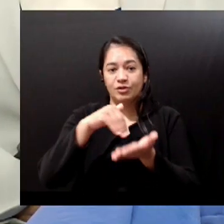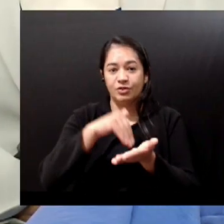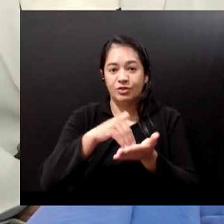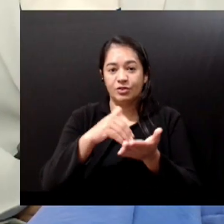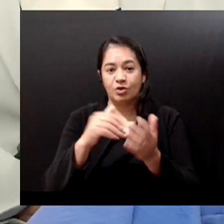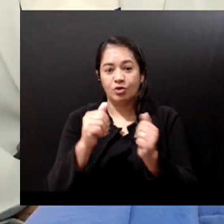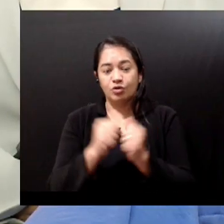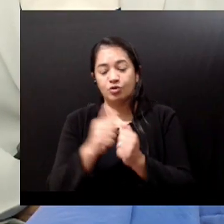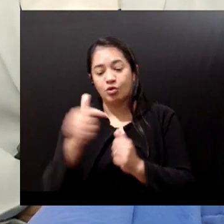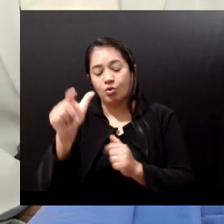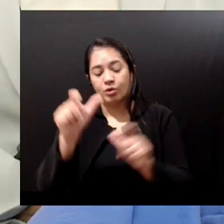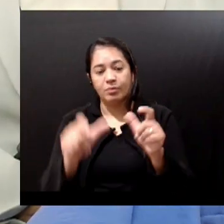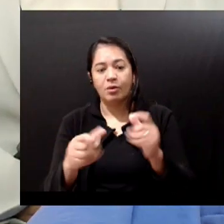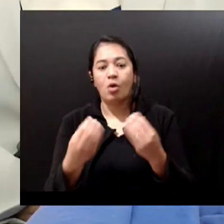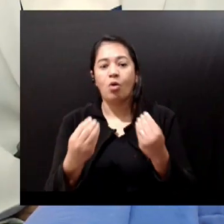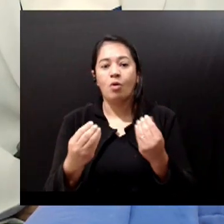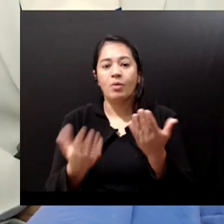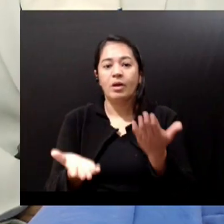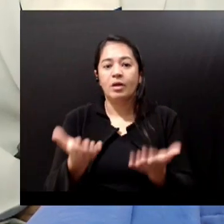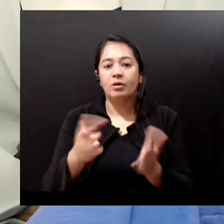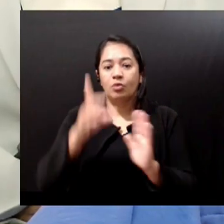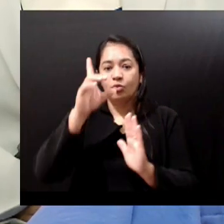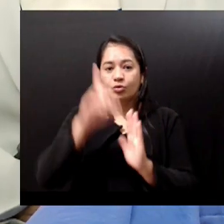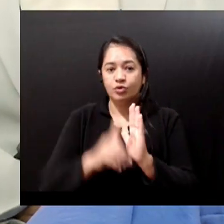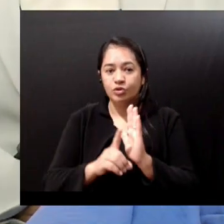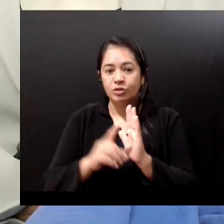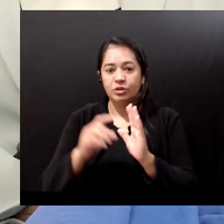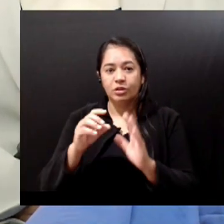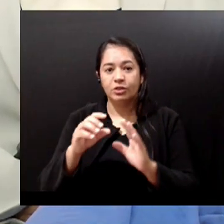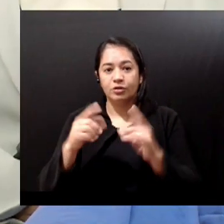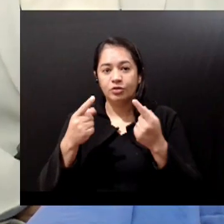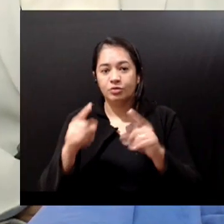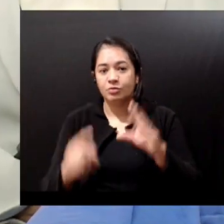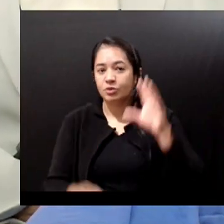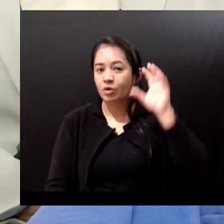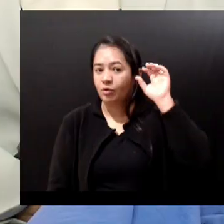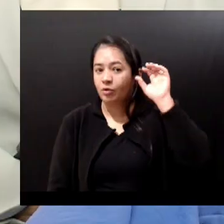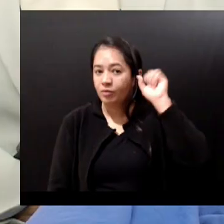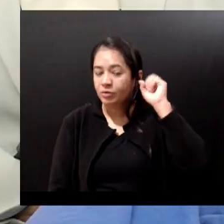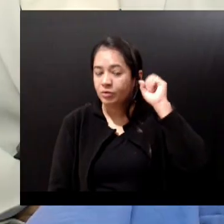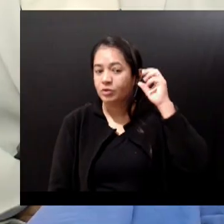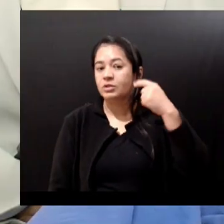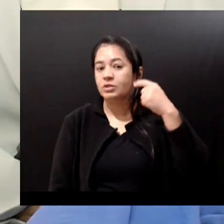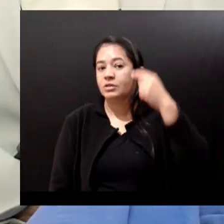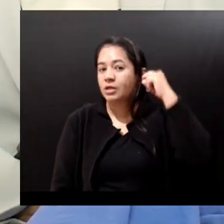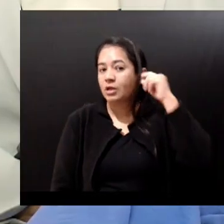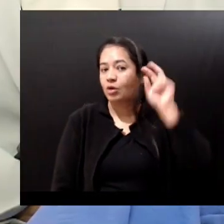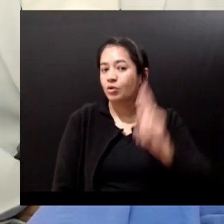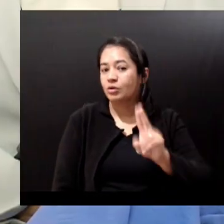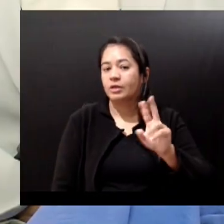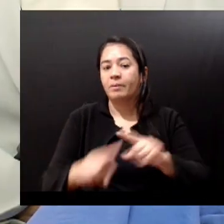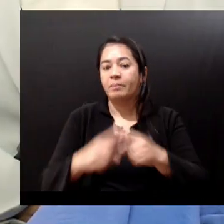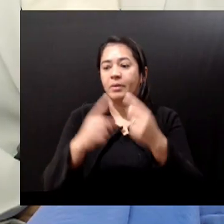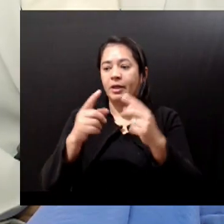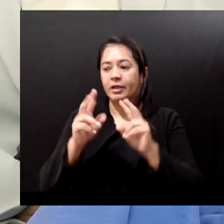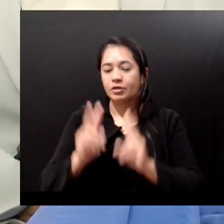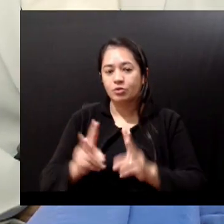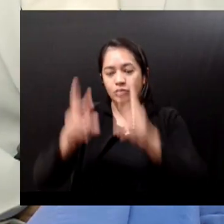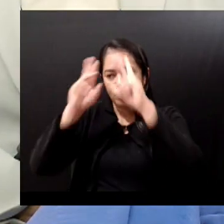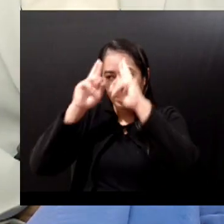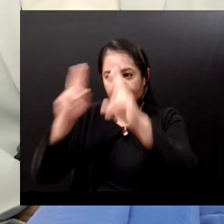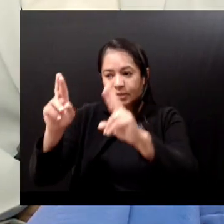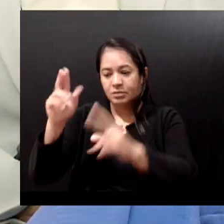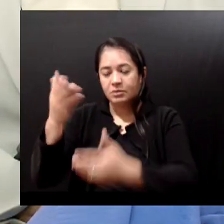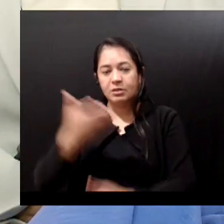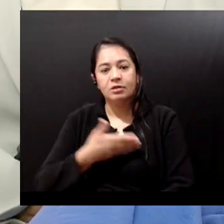direito de ouvir música no fone sem desrespeitar os coleguinhas e prejudicar a imagem pessoal? Como